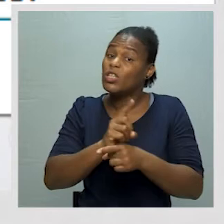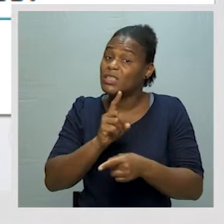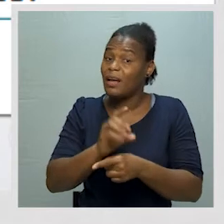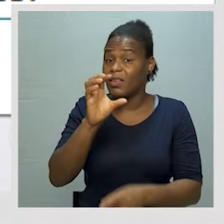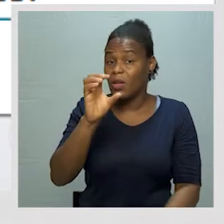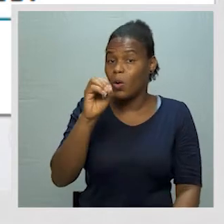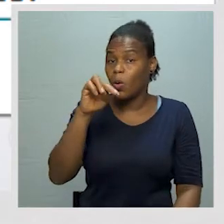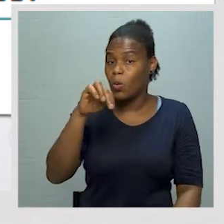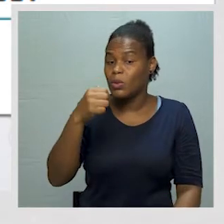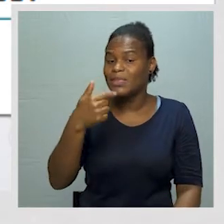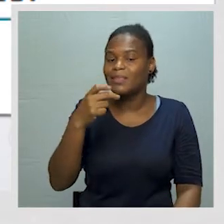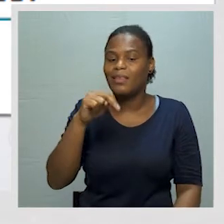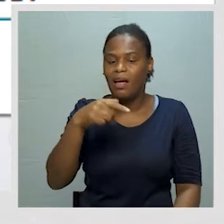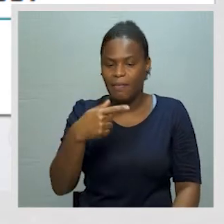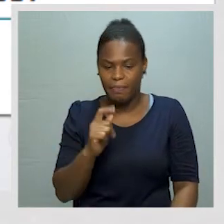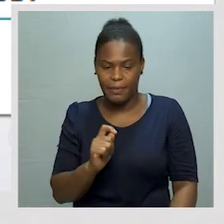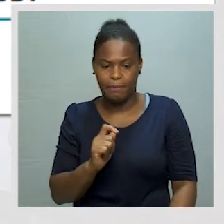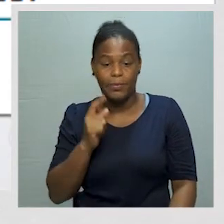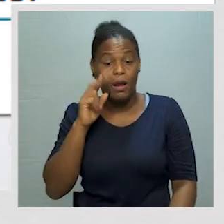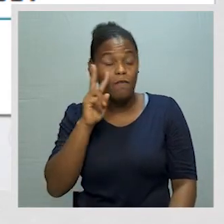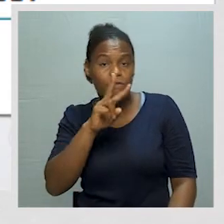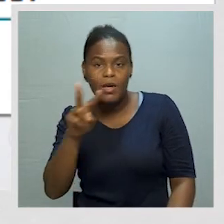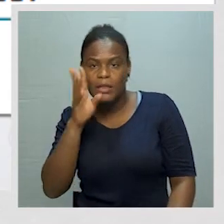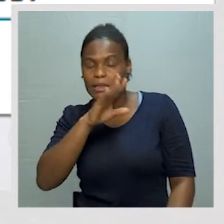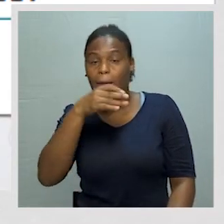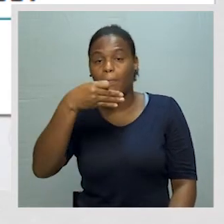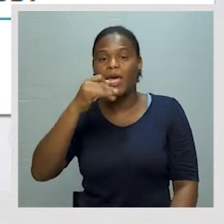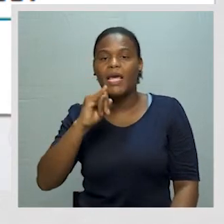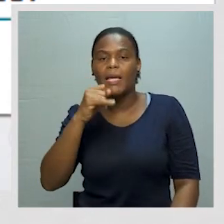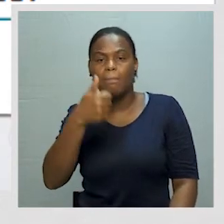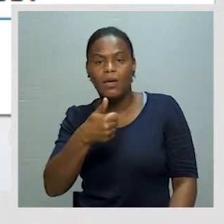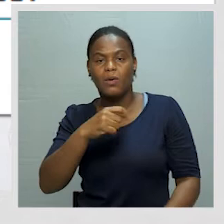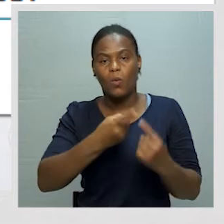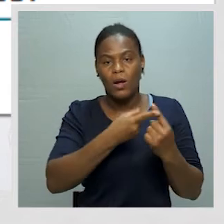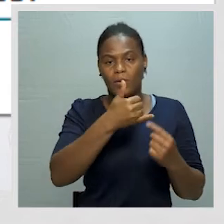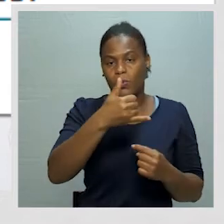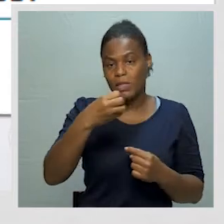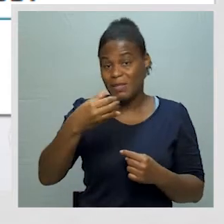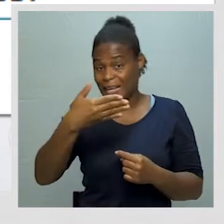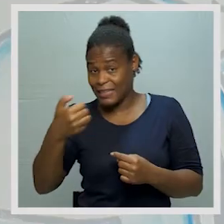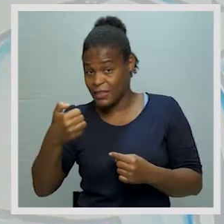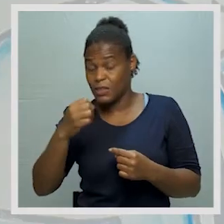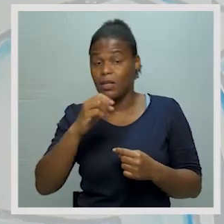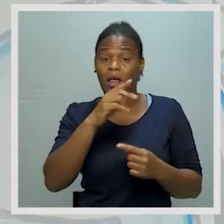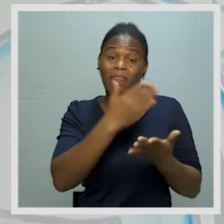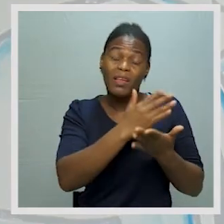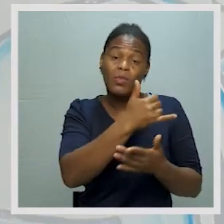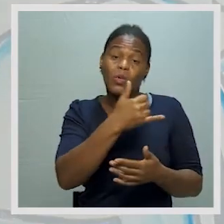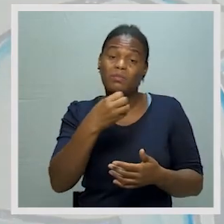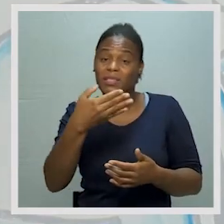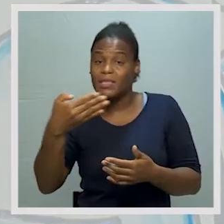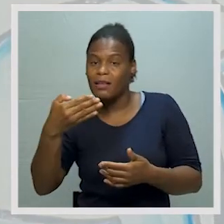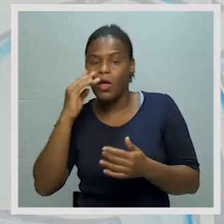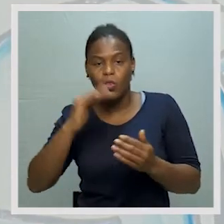constantes, em encadeados. Aqui que vamos ver se o produto interno bruto de 2015 a 2017 está a aumentar